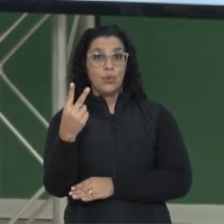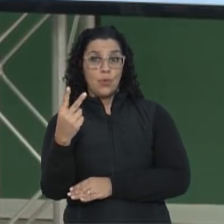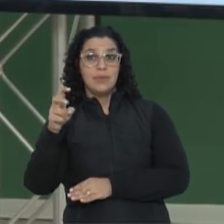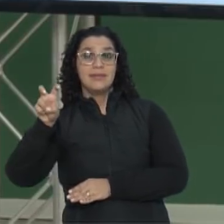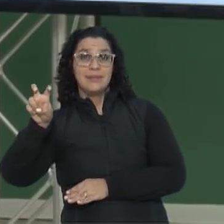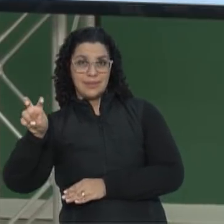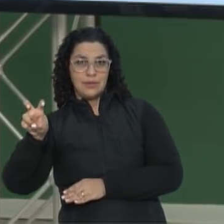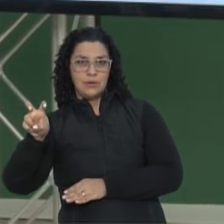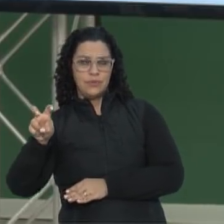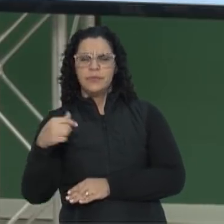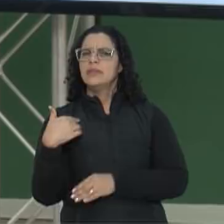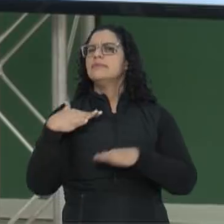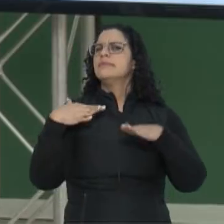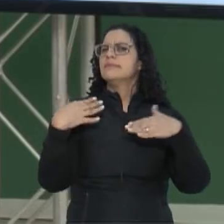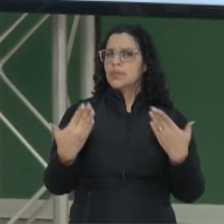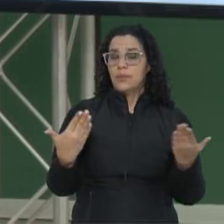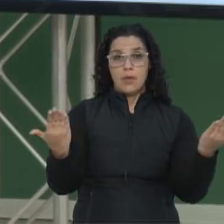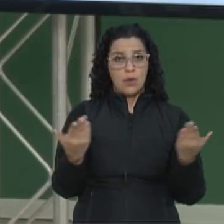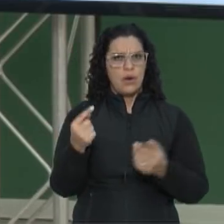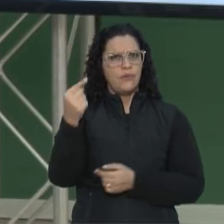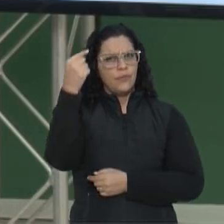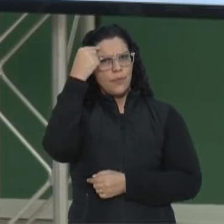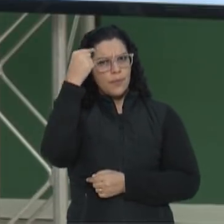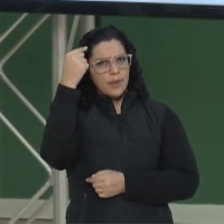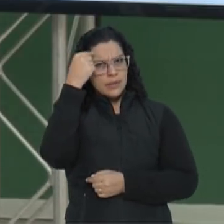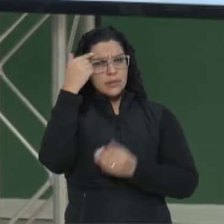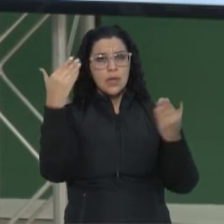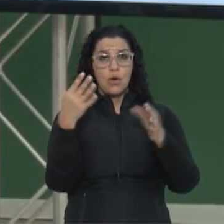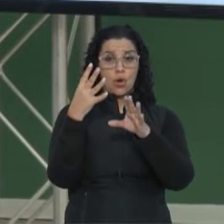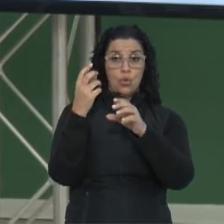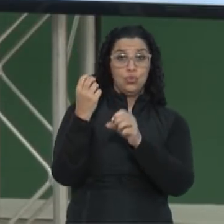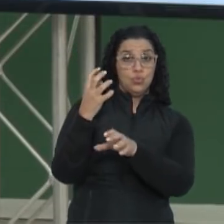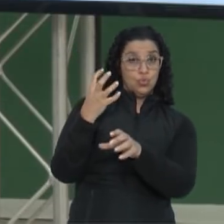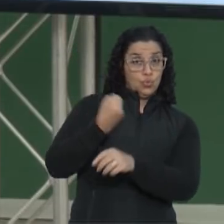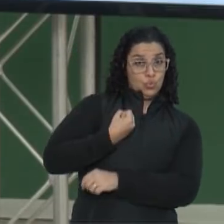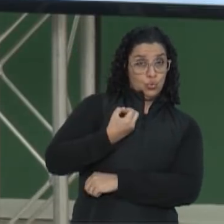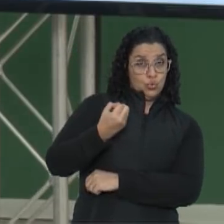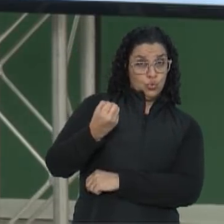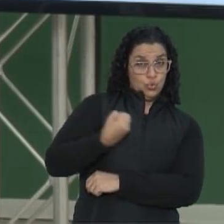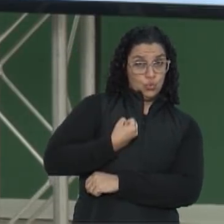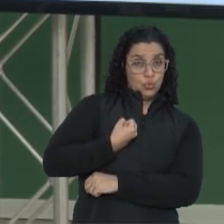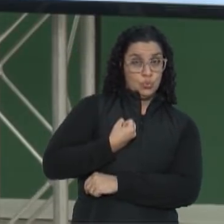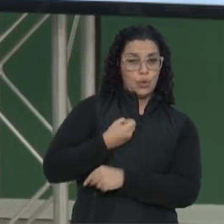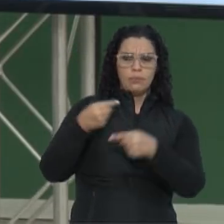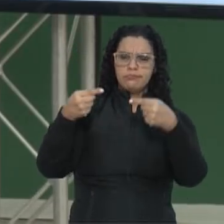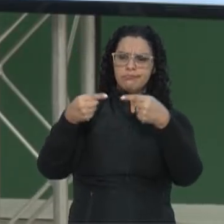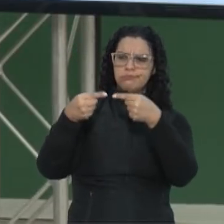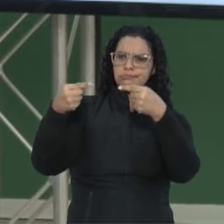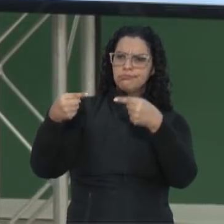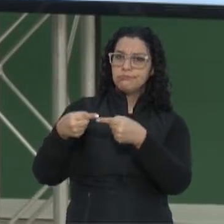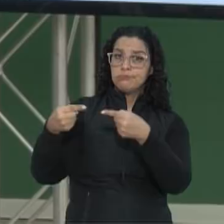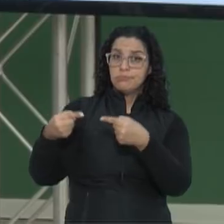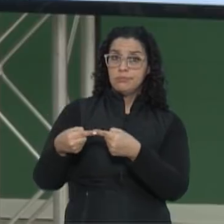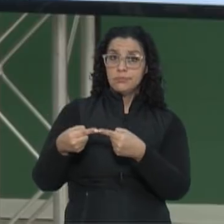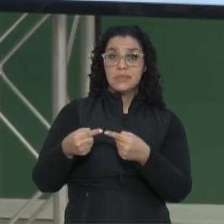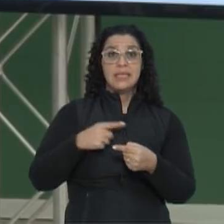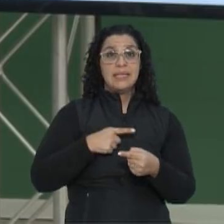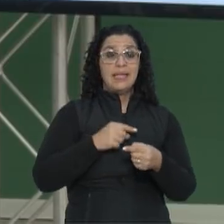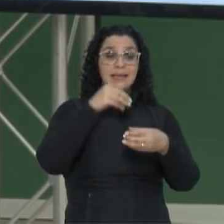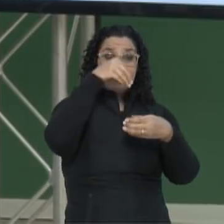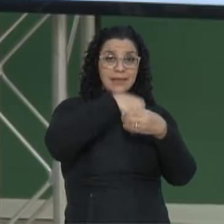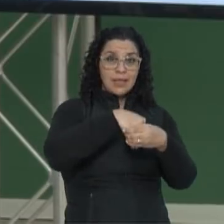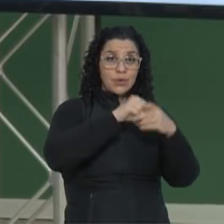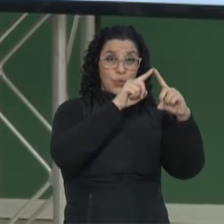5. Ou seja, eu tenho que pensar em um número que tenha na tabuada do